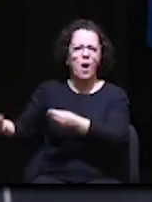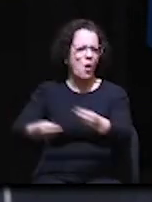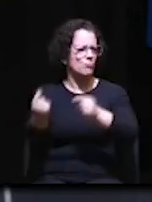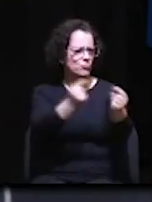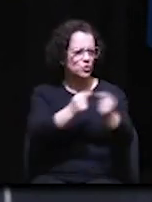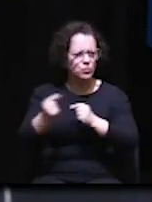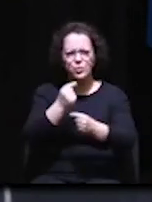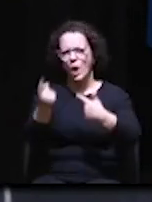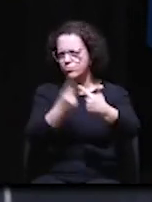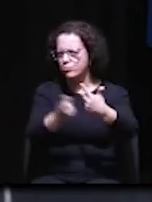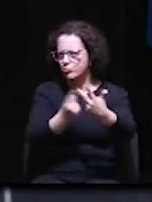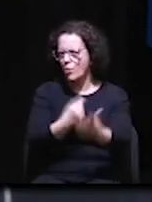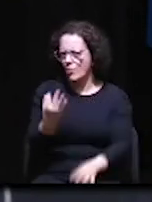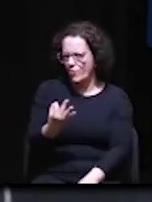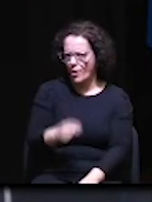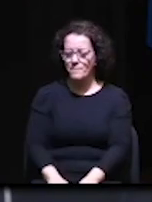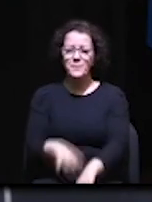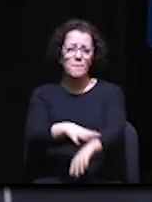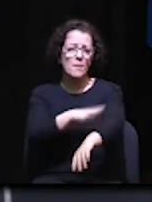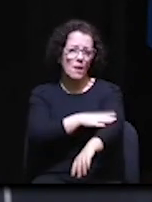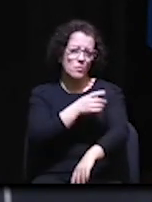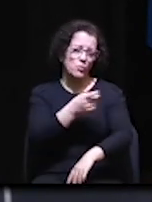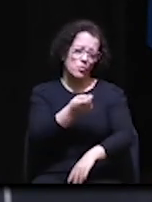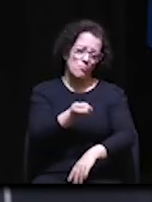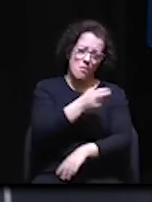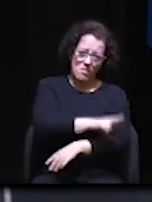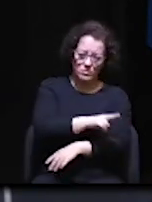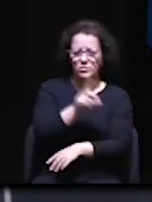discutidas. No anterior mandato também referir